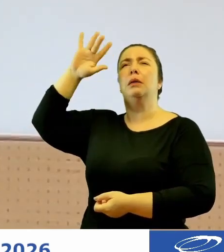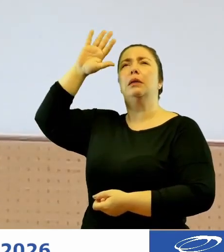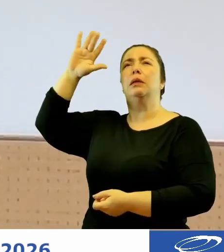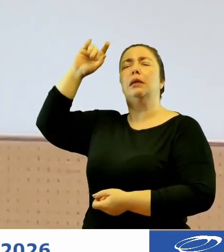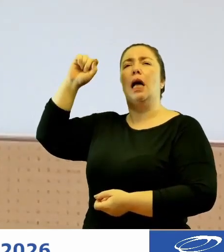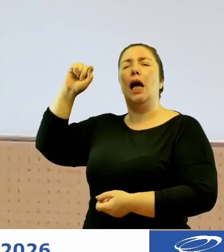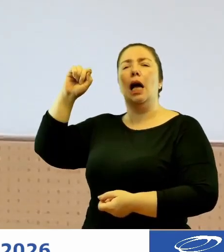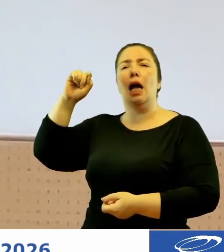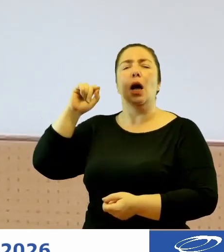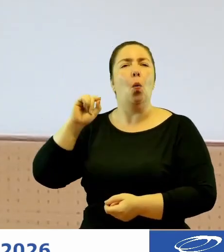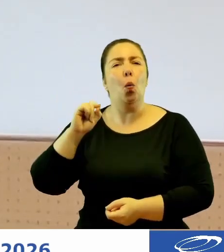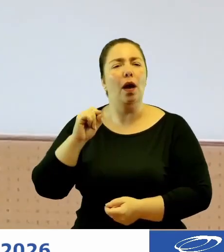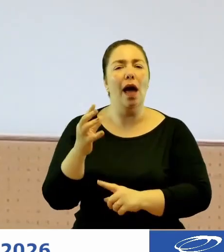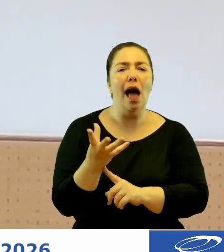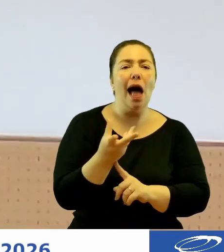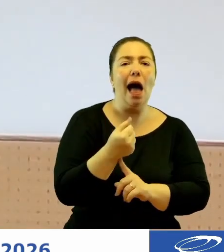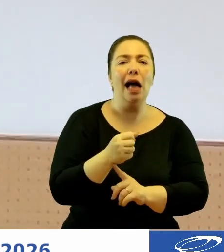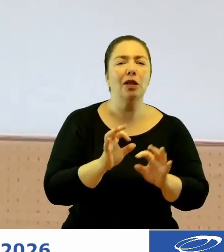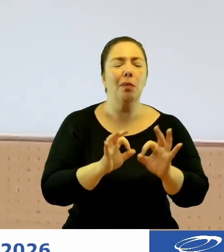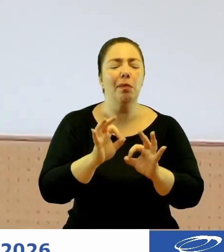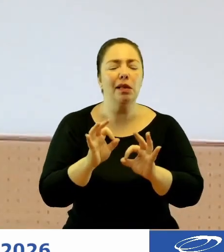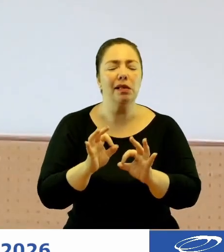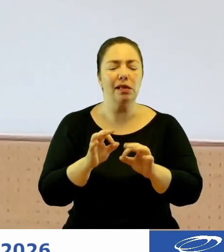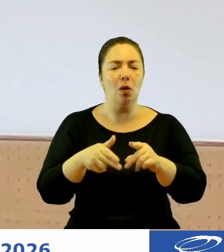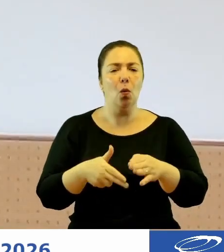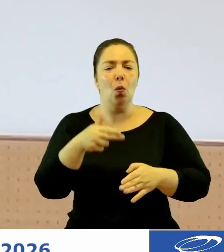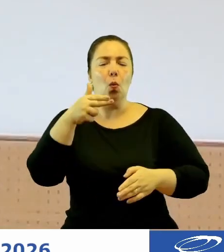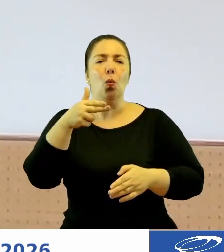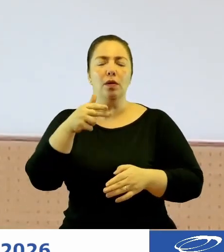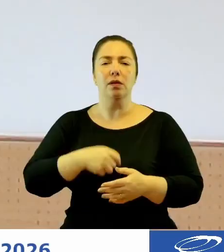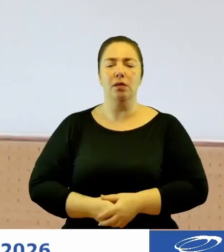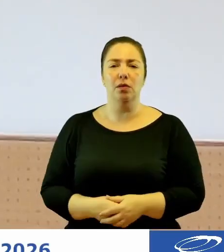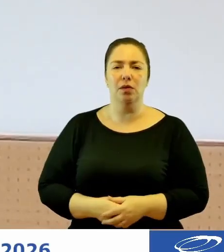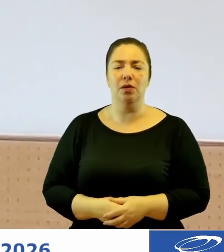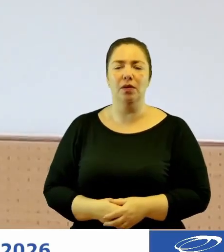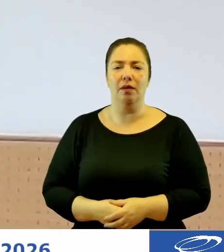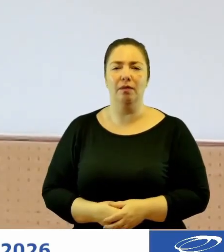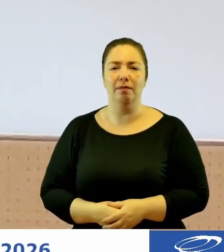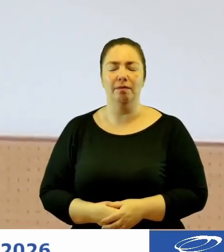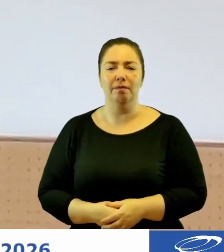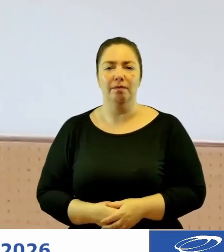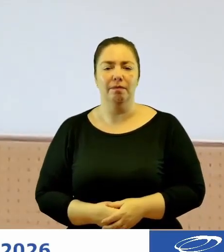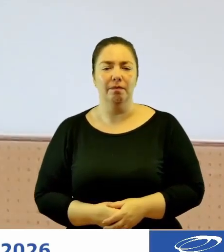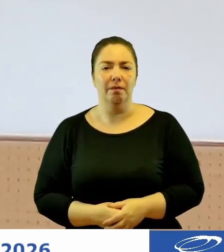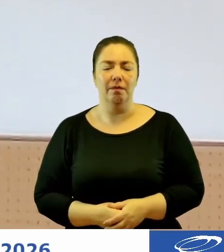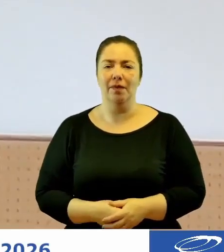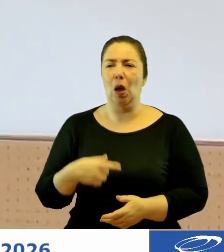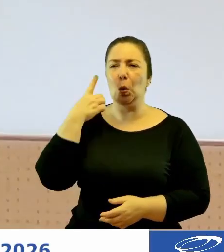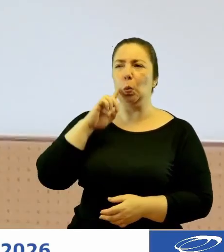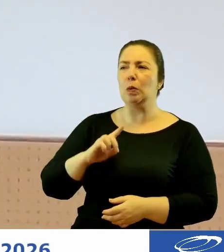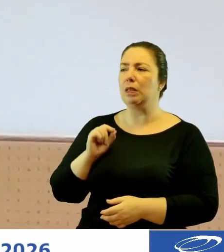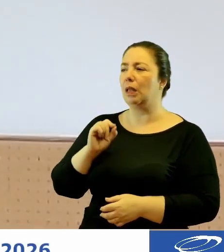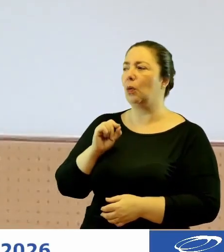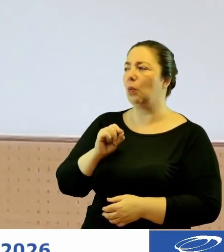tratamento de infecções periprotéticas. Eu não sei se existe um estado